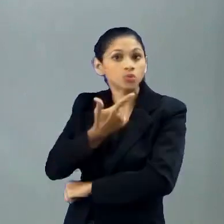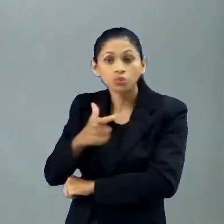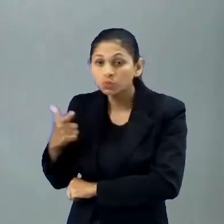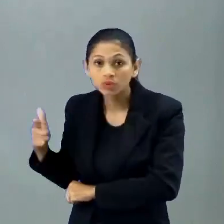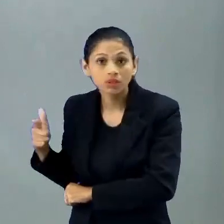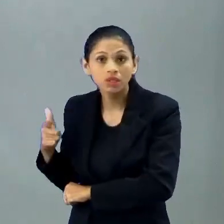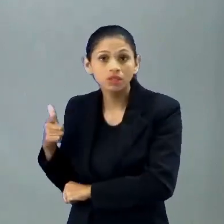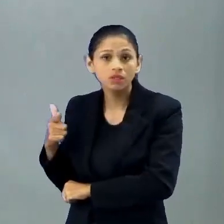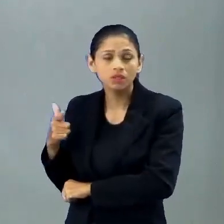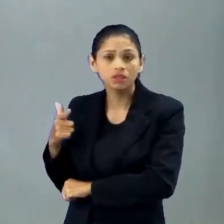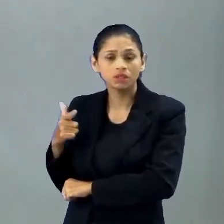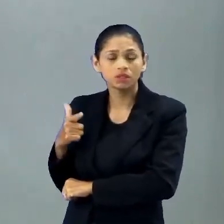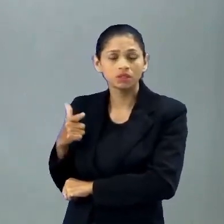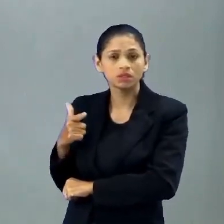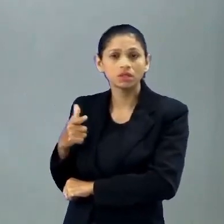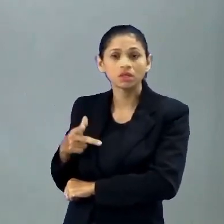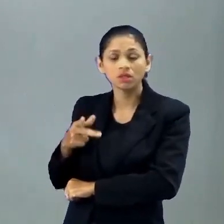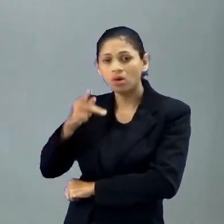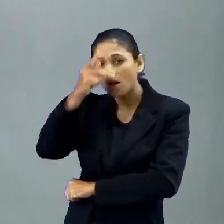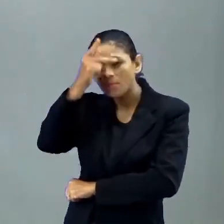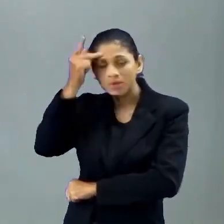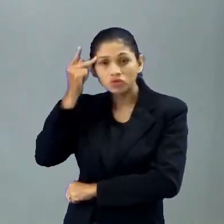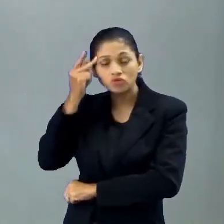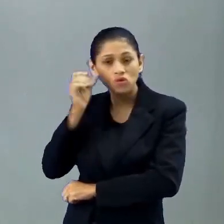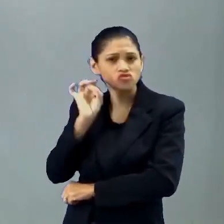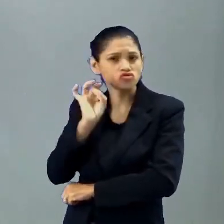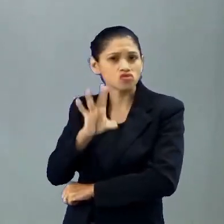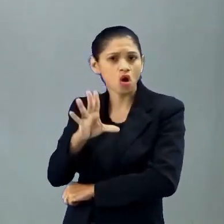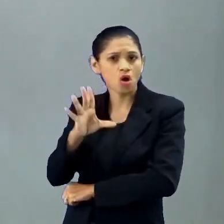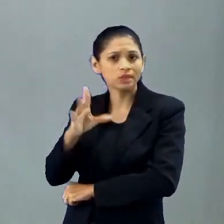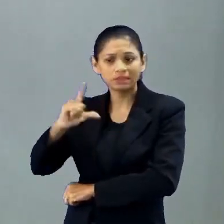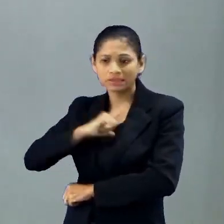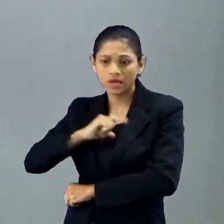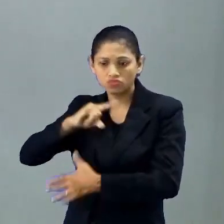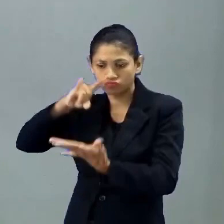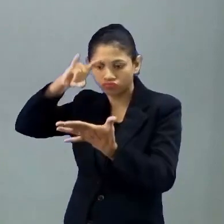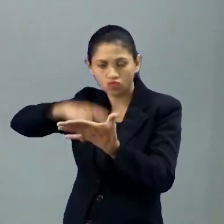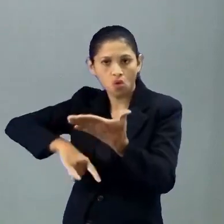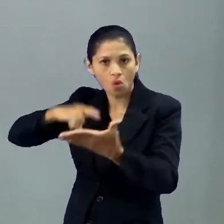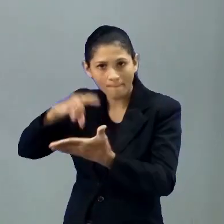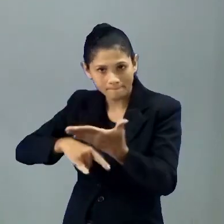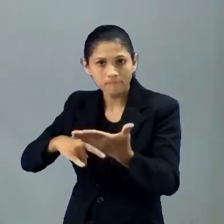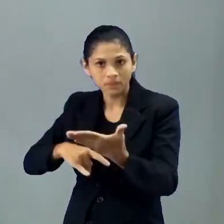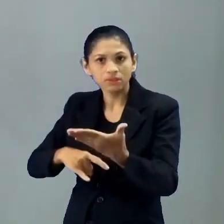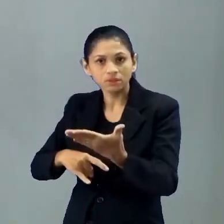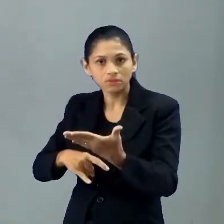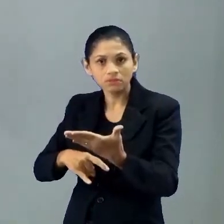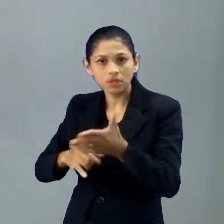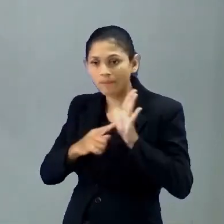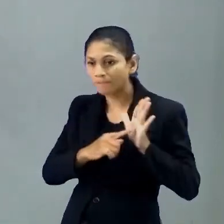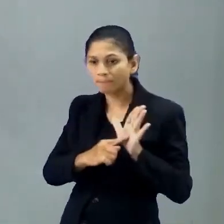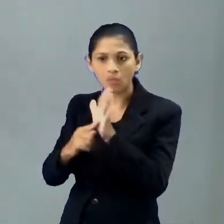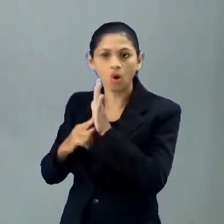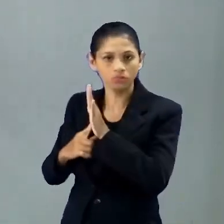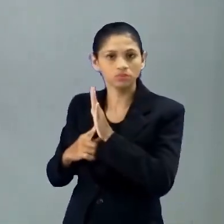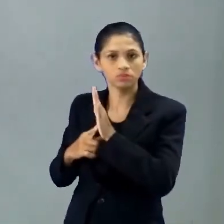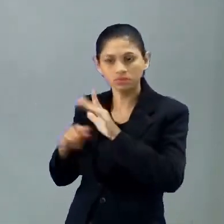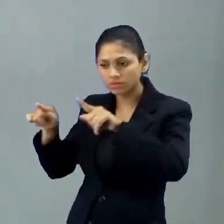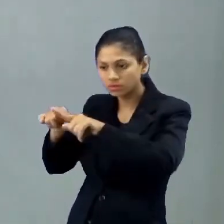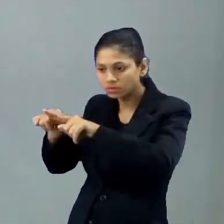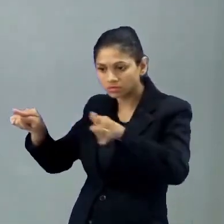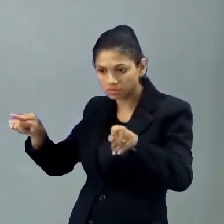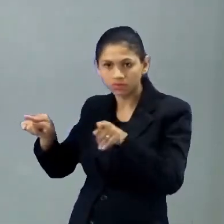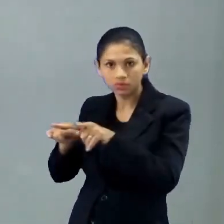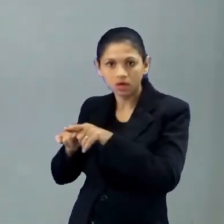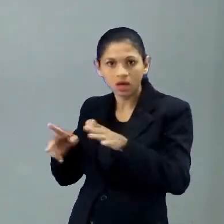que possui, que é sua. O que é uma terra improdutiva? Simplesmente é uma terra que não é utilizada